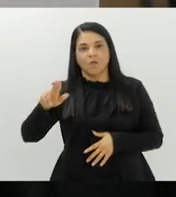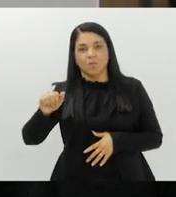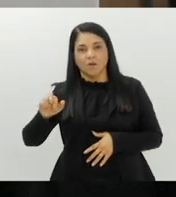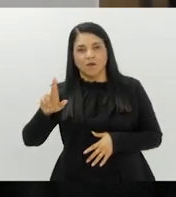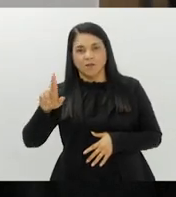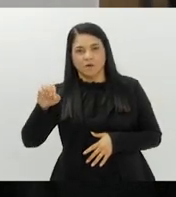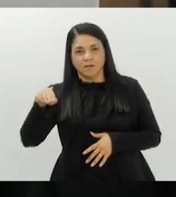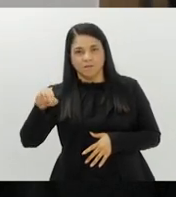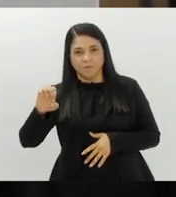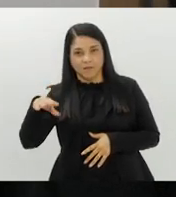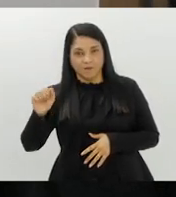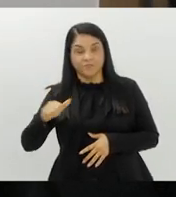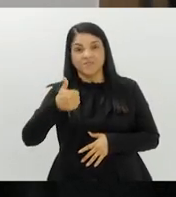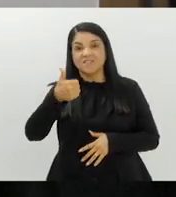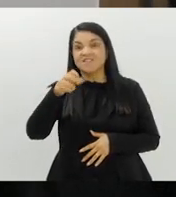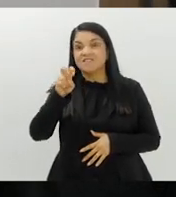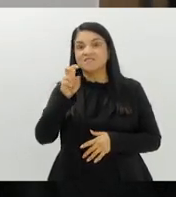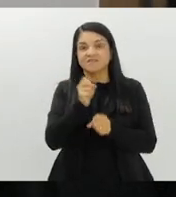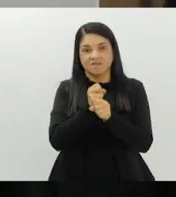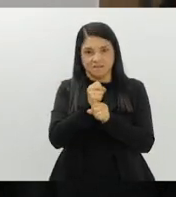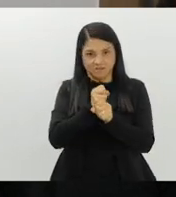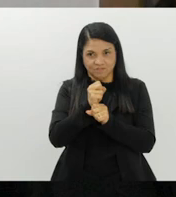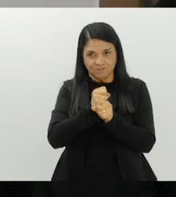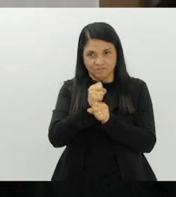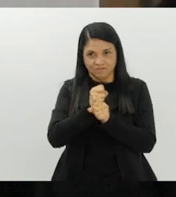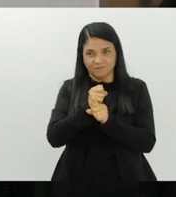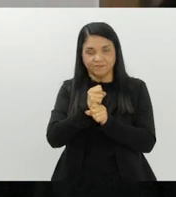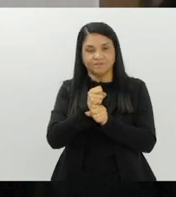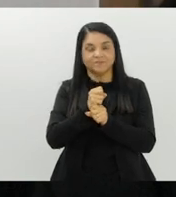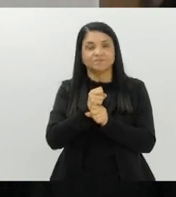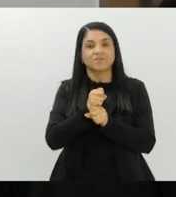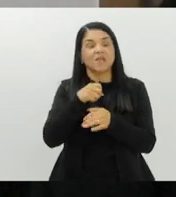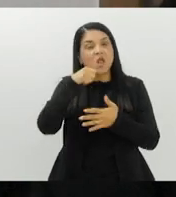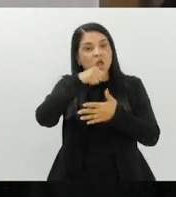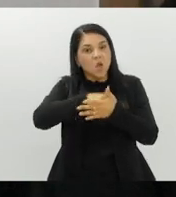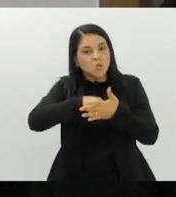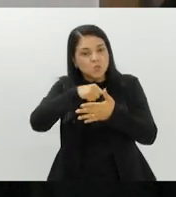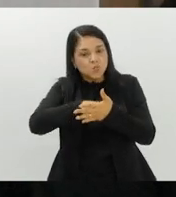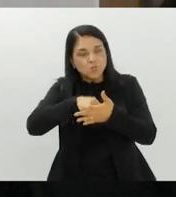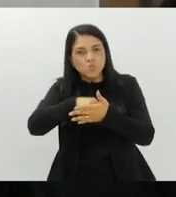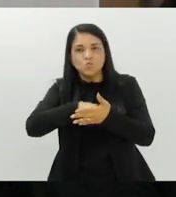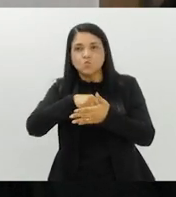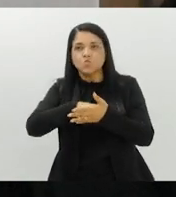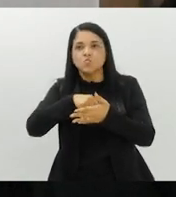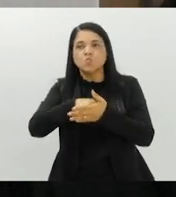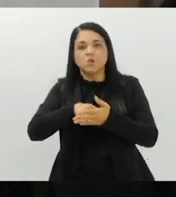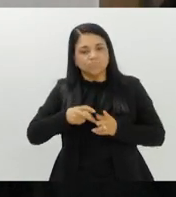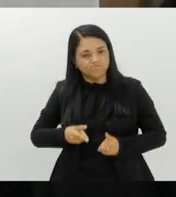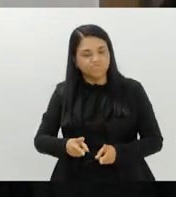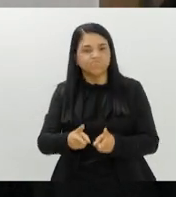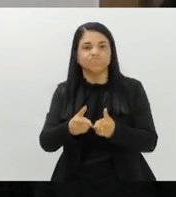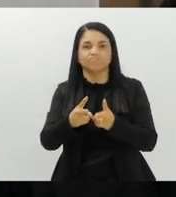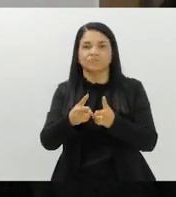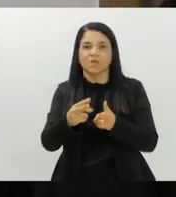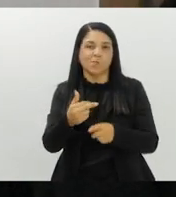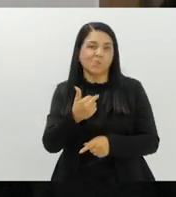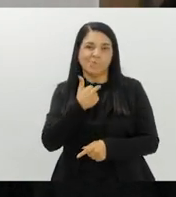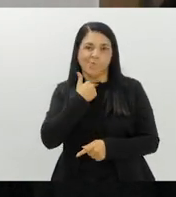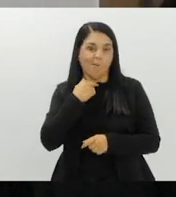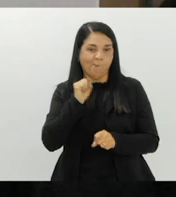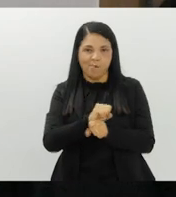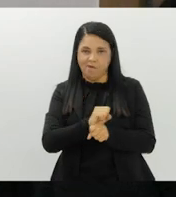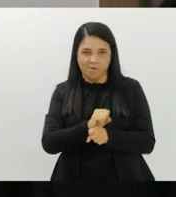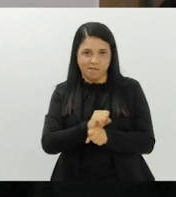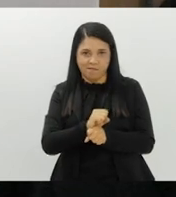de 15 anos. E é isso. E a luta, ela tem que continuar, não pode parar.